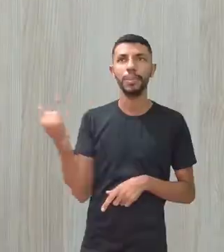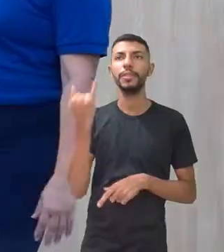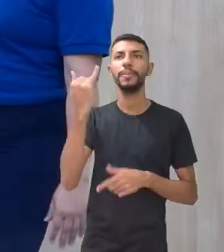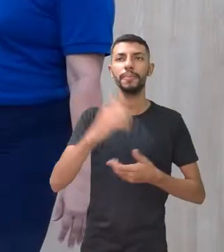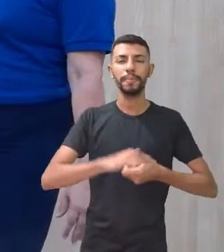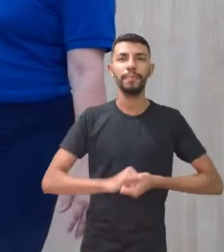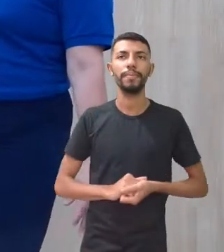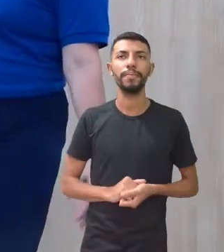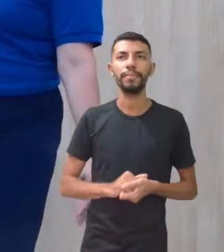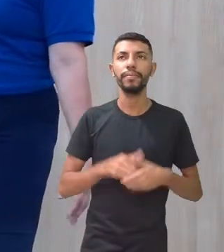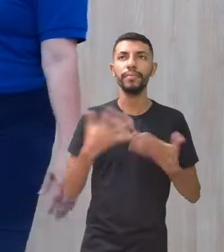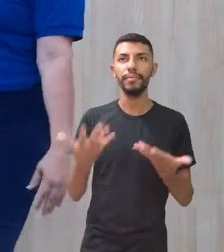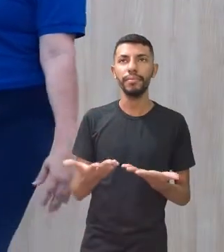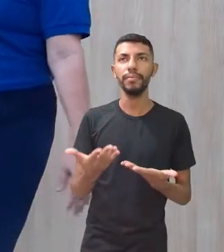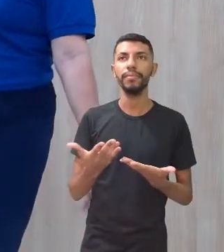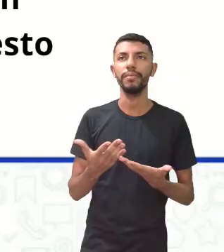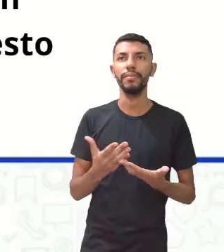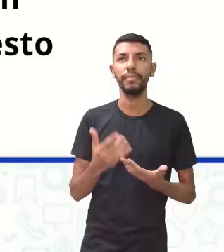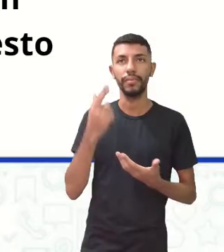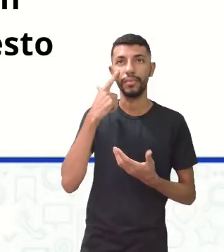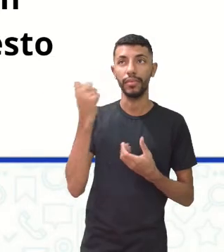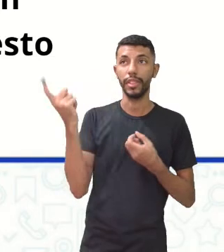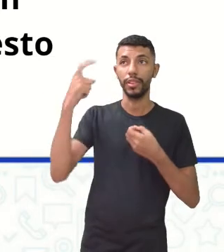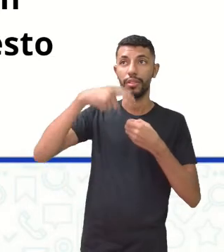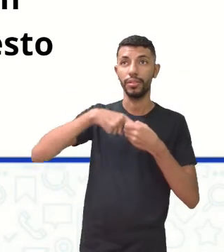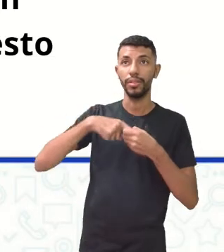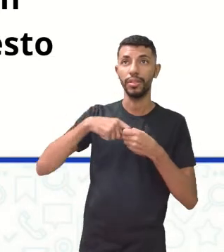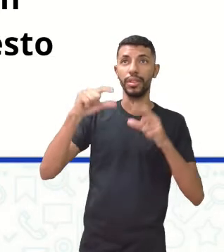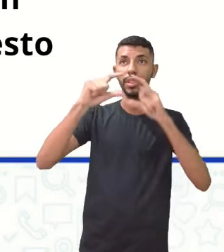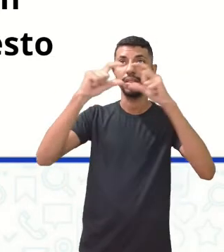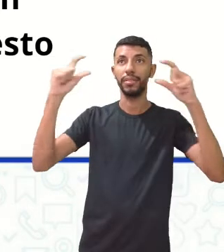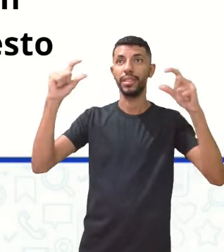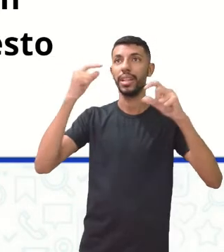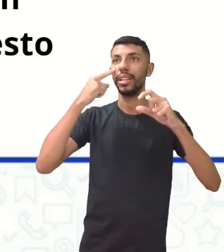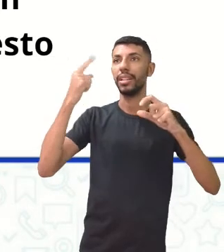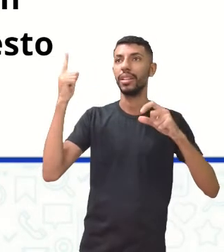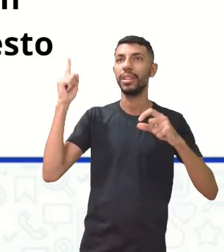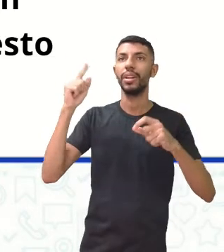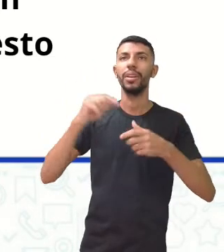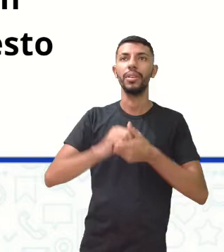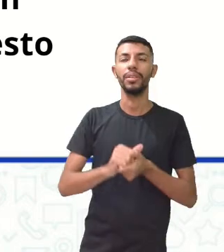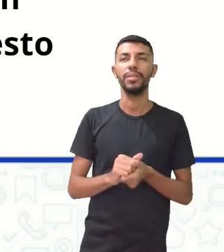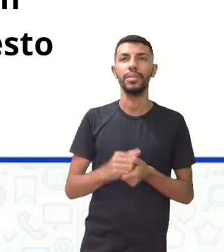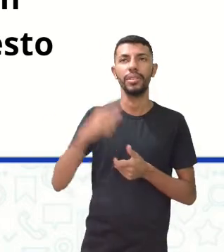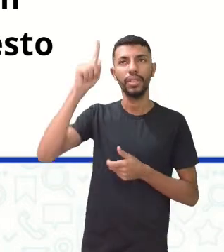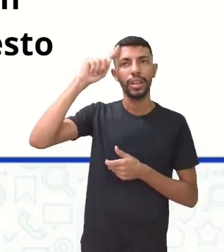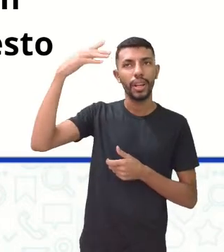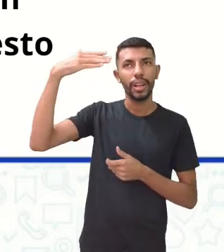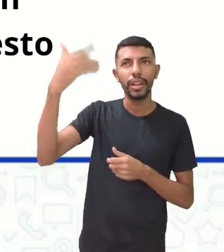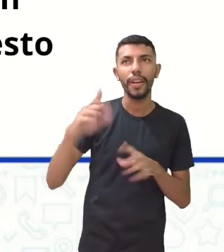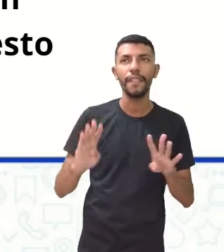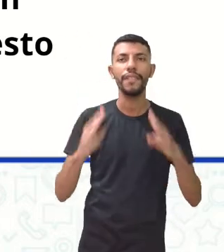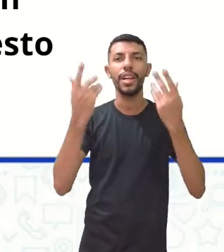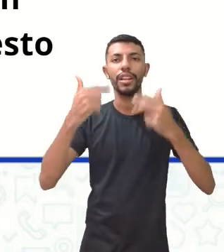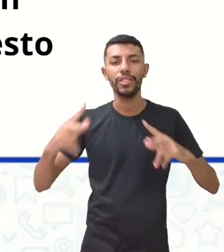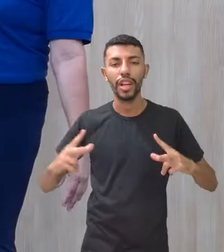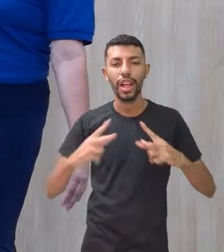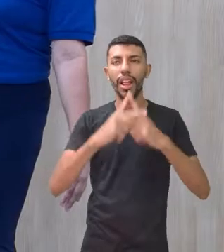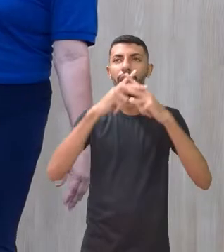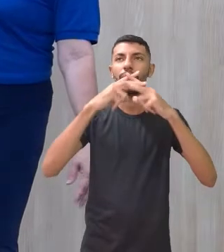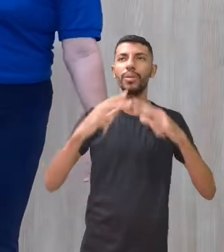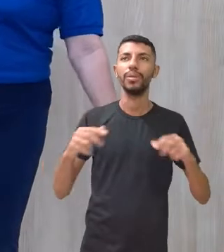Então, a música, eu voltei àquela frasinha que eu tinha colocado lá do antigo, ó, cotidiano, festas, lutas,